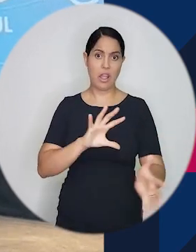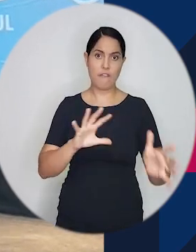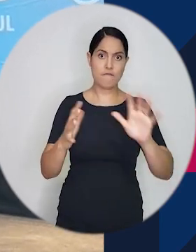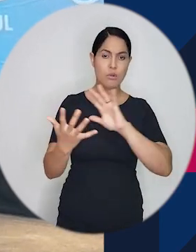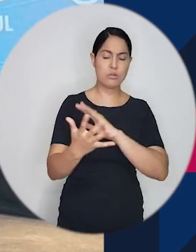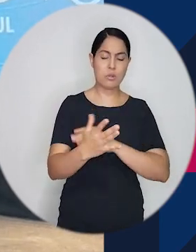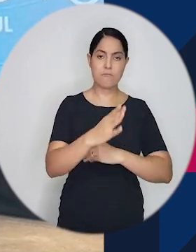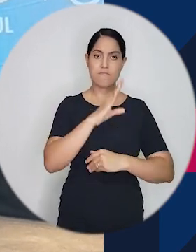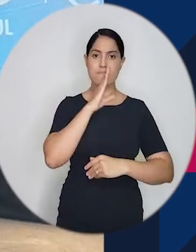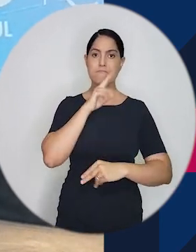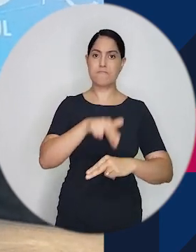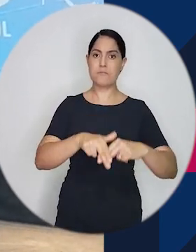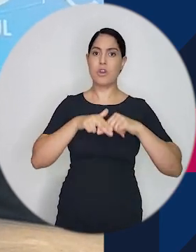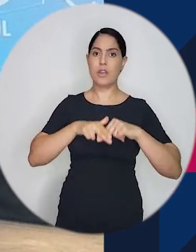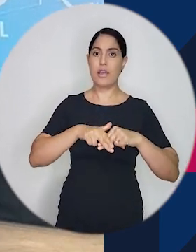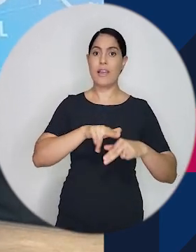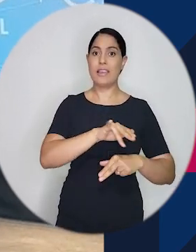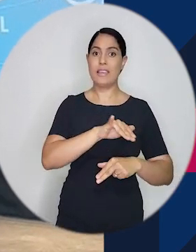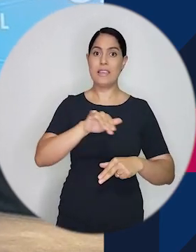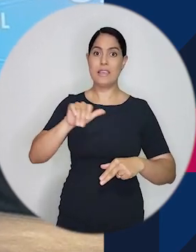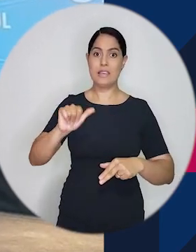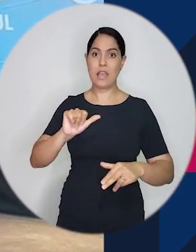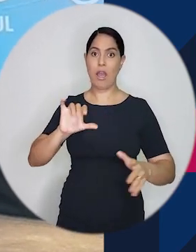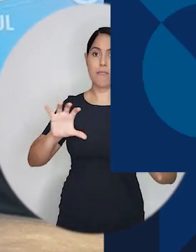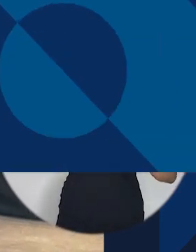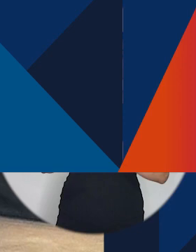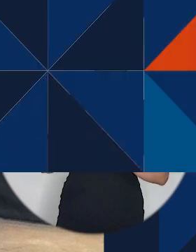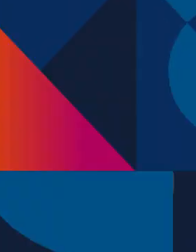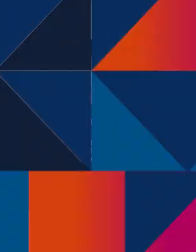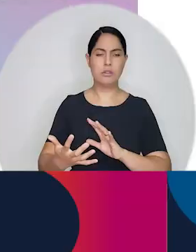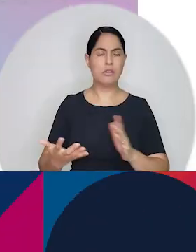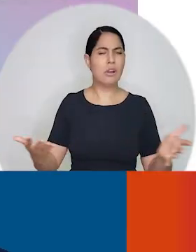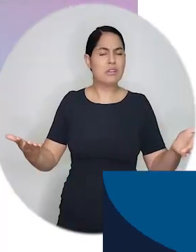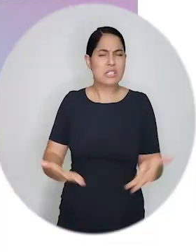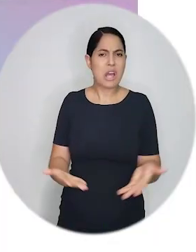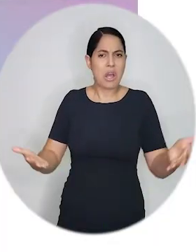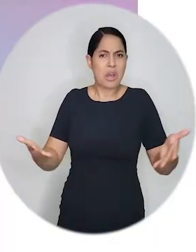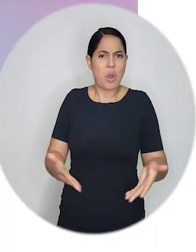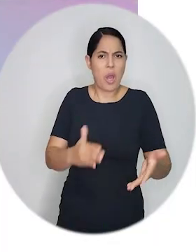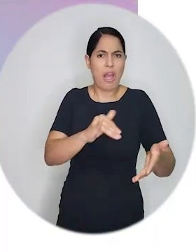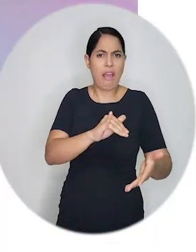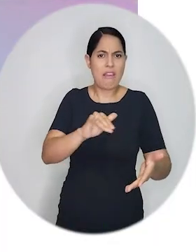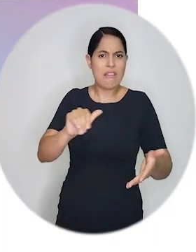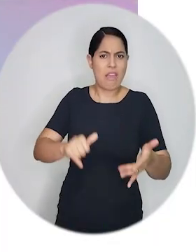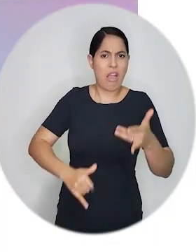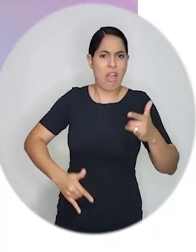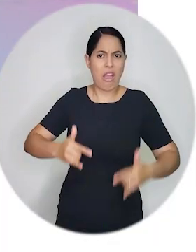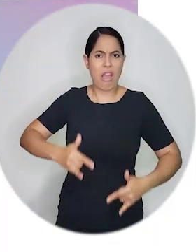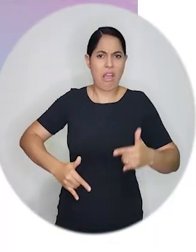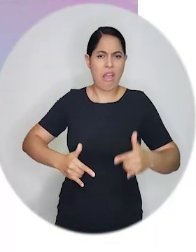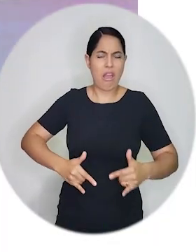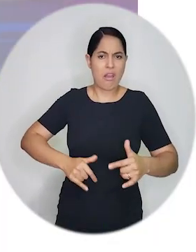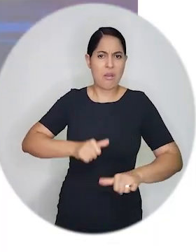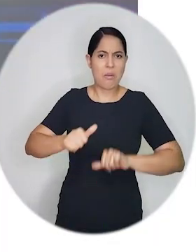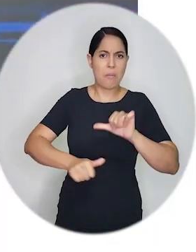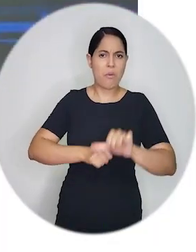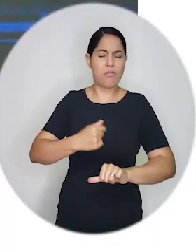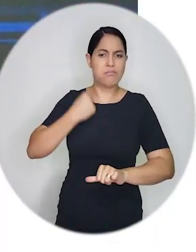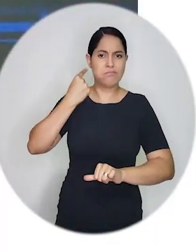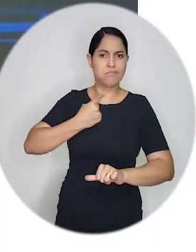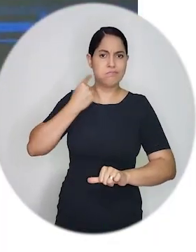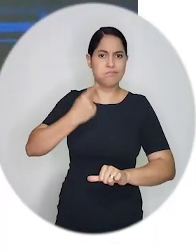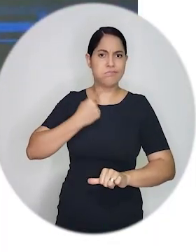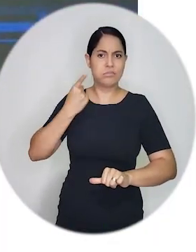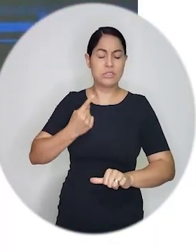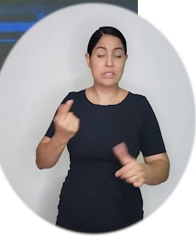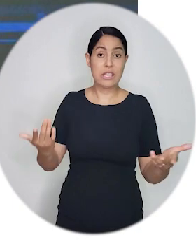revolução silenciosa provocada pela inteligência artificial. A inovação está transformando o exercício da